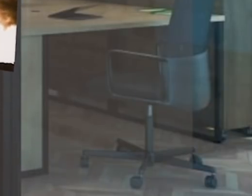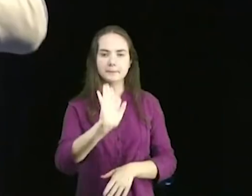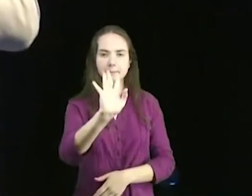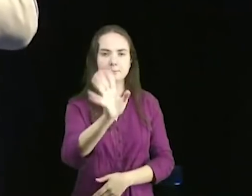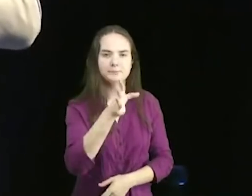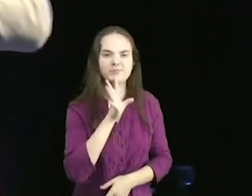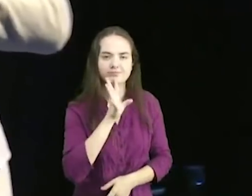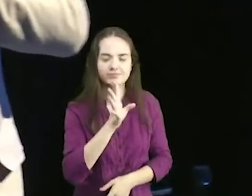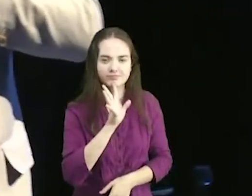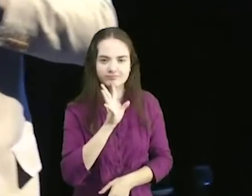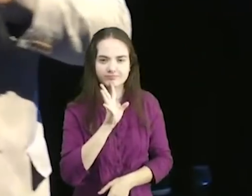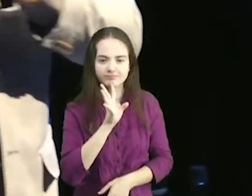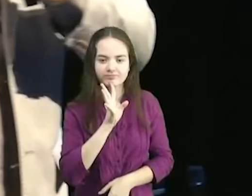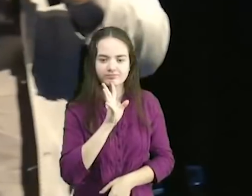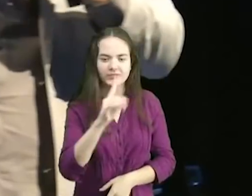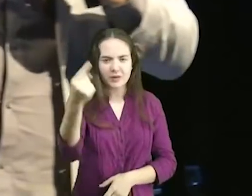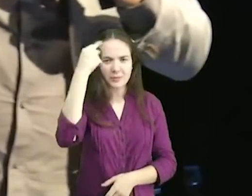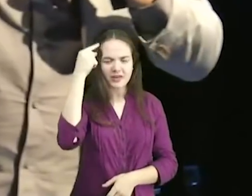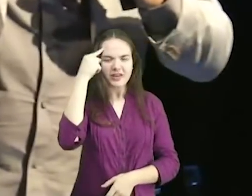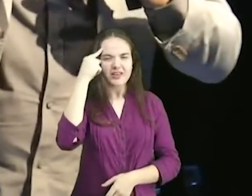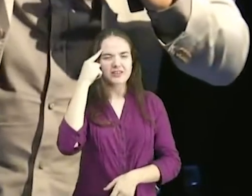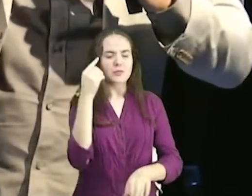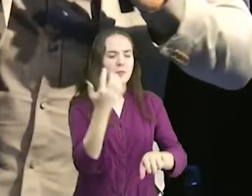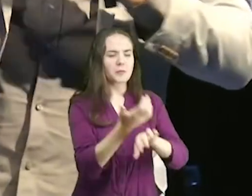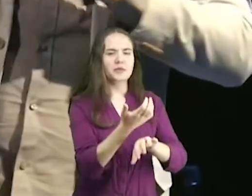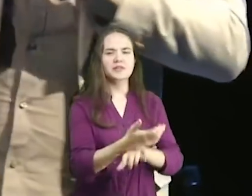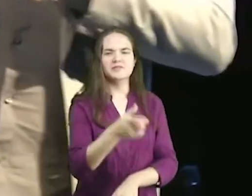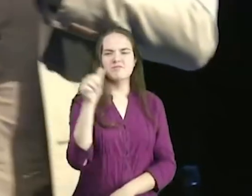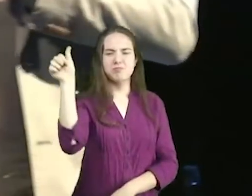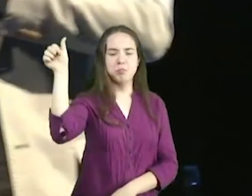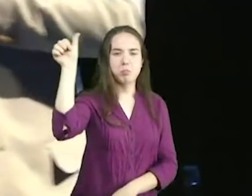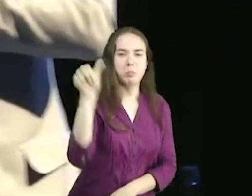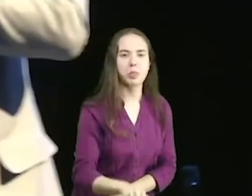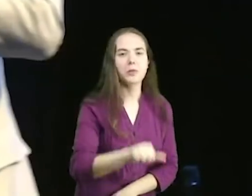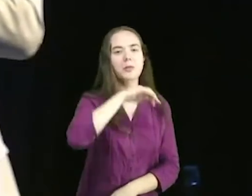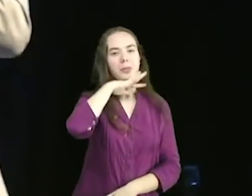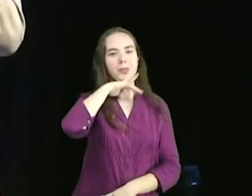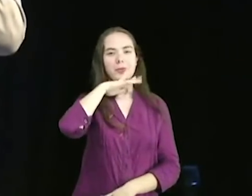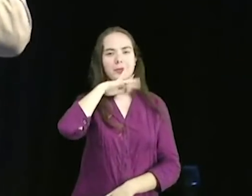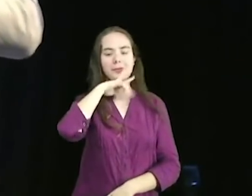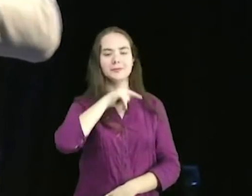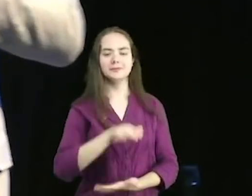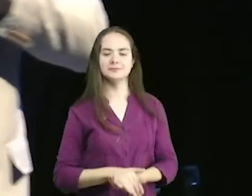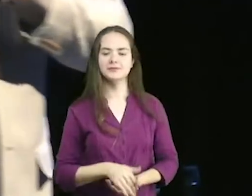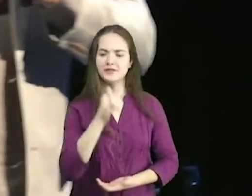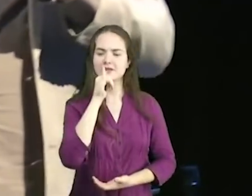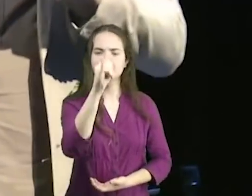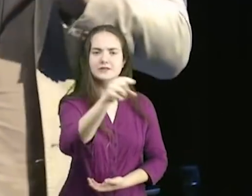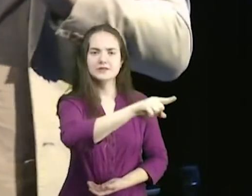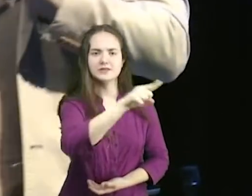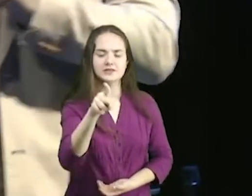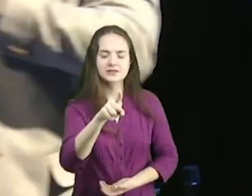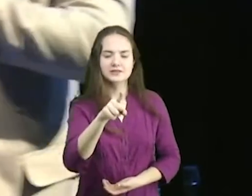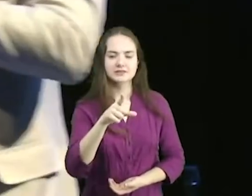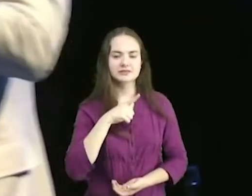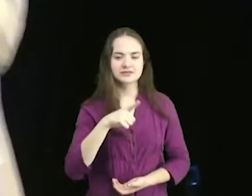abençoe. Pensa numa matéria miserável de ruim, essa matéria eu digo para você, tem aquela matéria que você passa com o pé